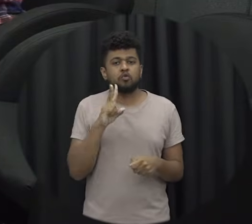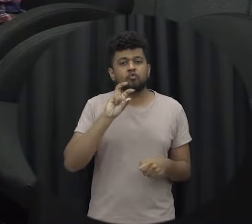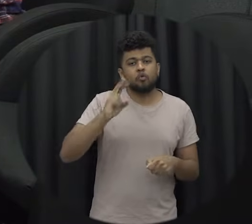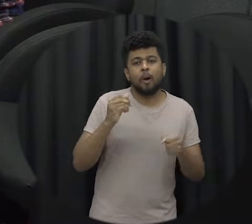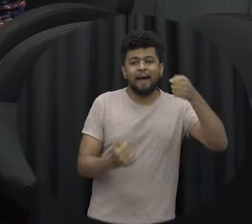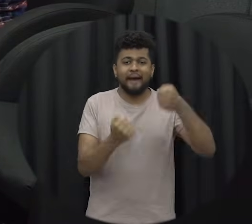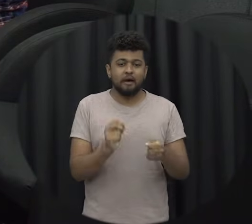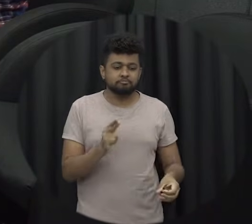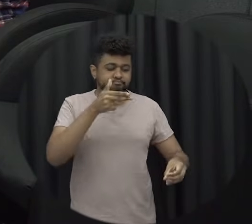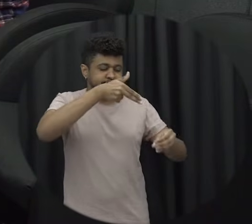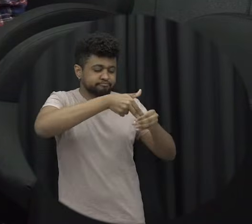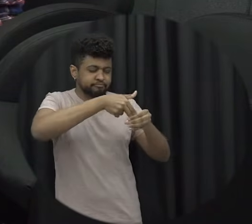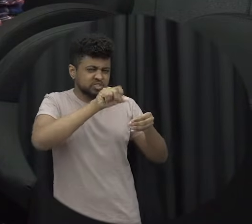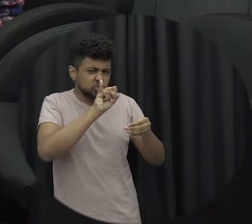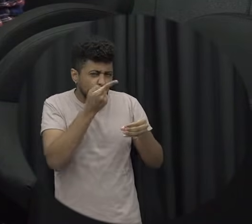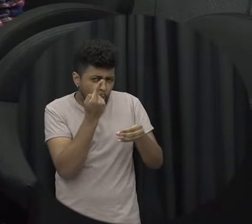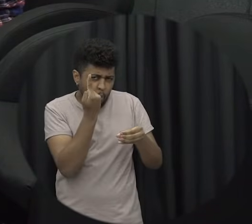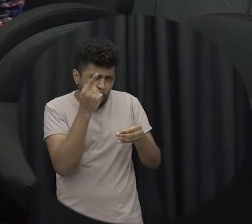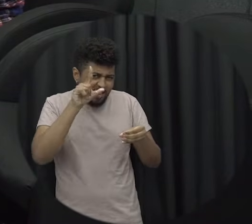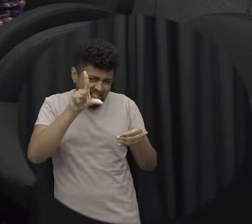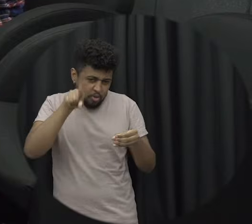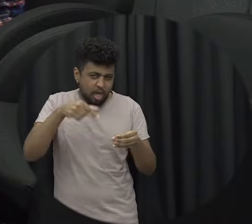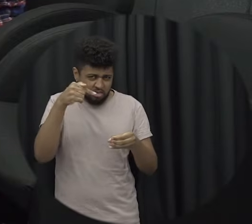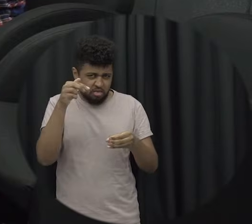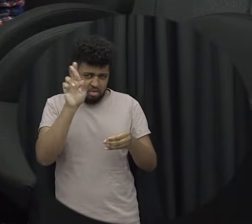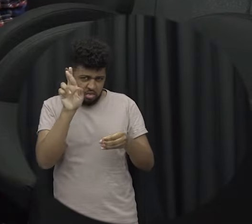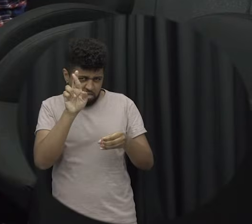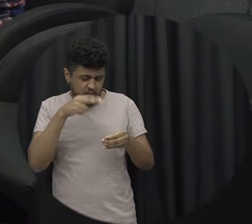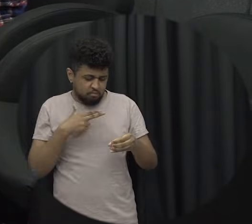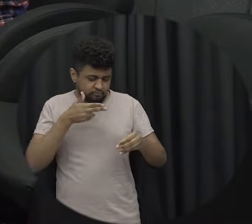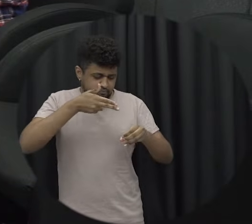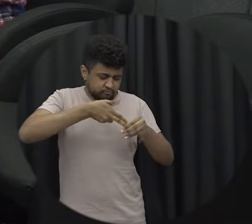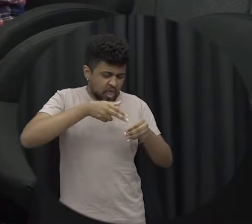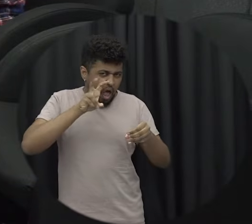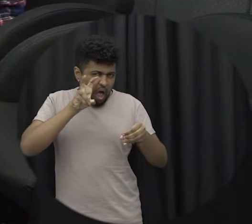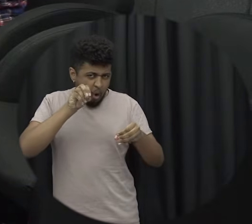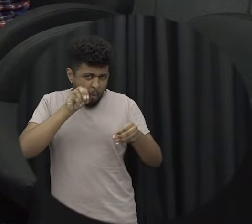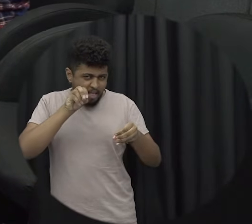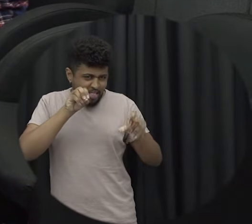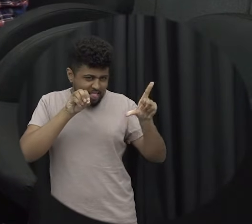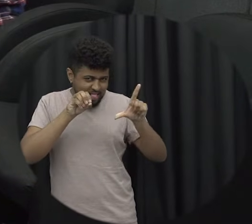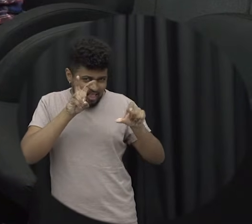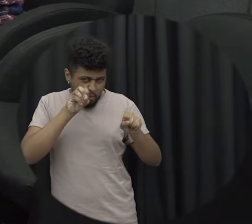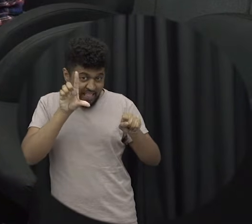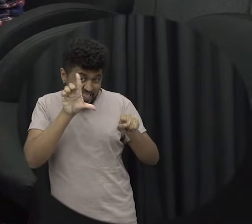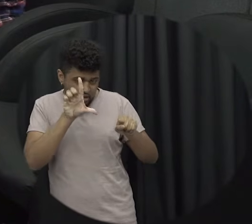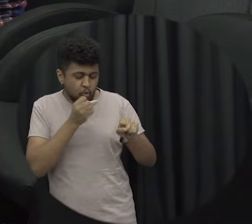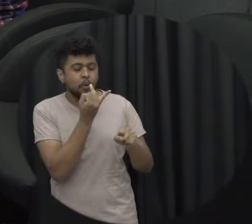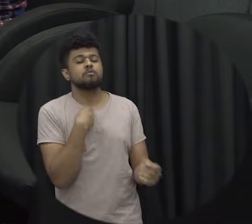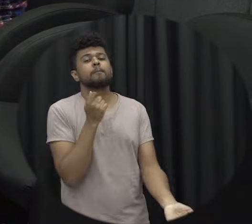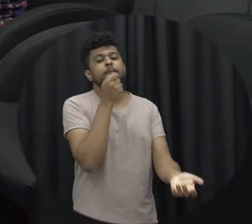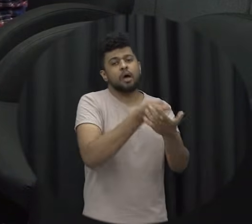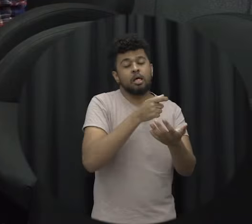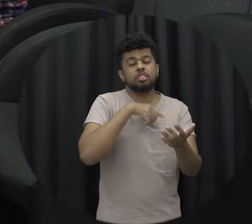está R$7 e eu vou abastecer com 50 litros, quanto eu vou pagar? Isso tem uma regra de 3, mas tem uma equação que eu vou usar ali,